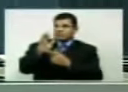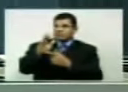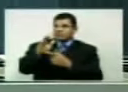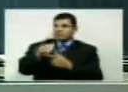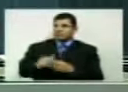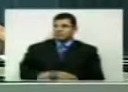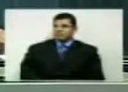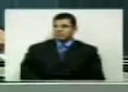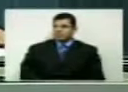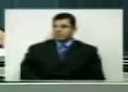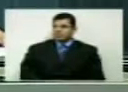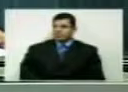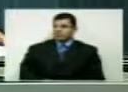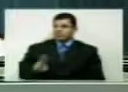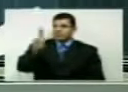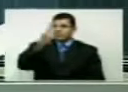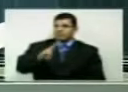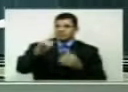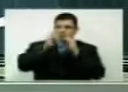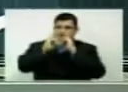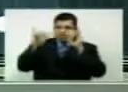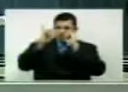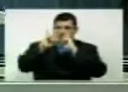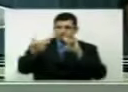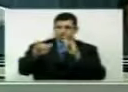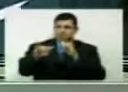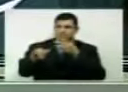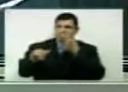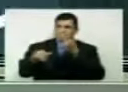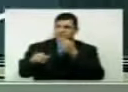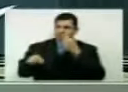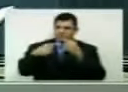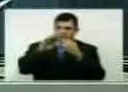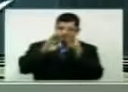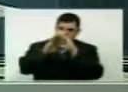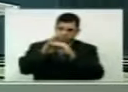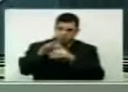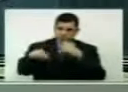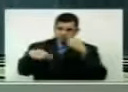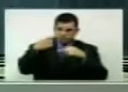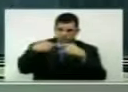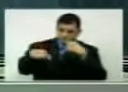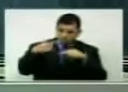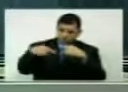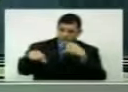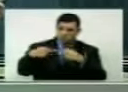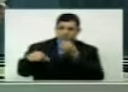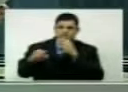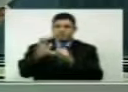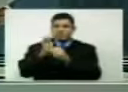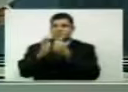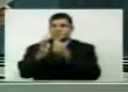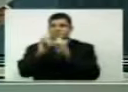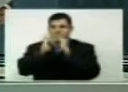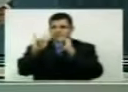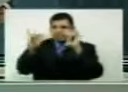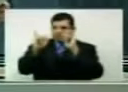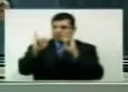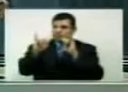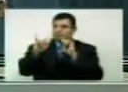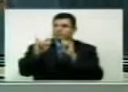tela e usar algumas informações que foram dadas no decorrer aqui do debate. Primeira